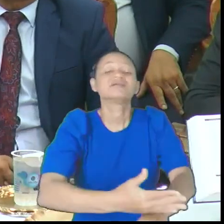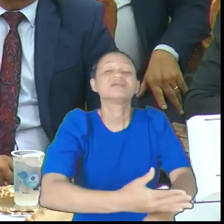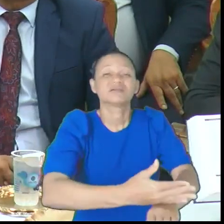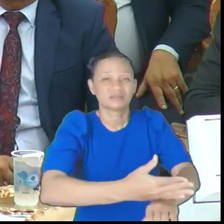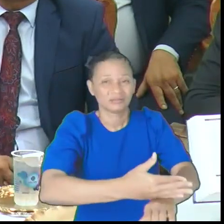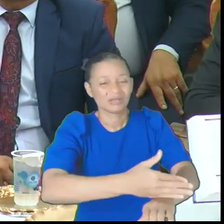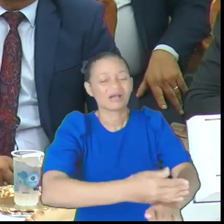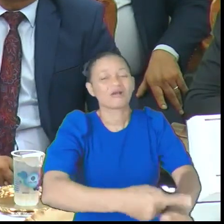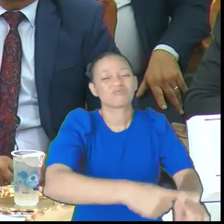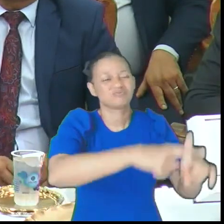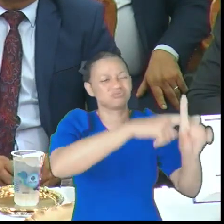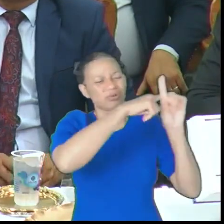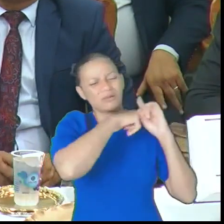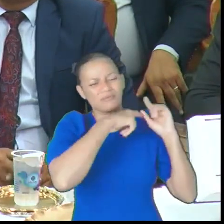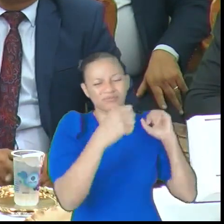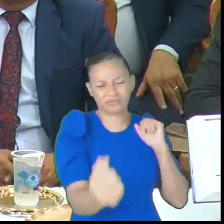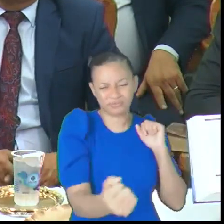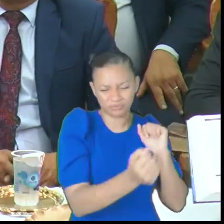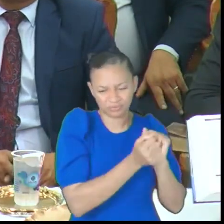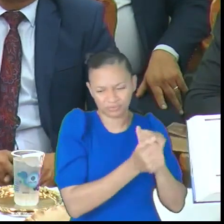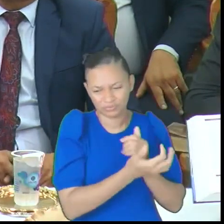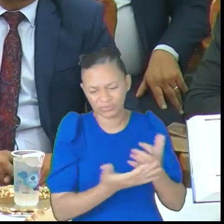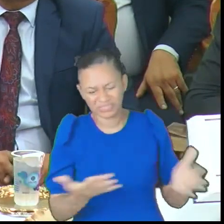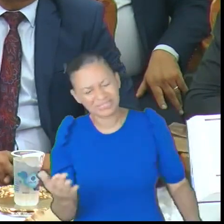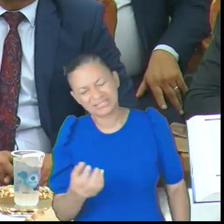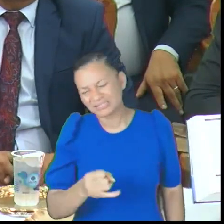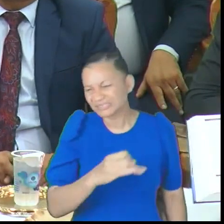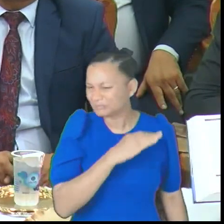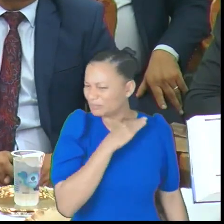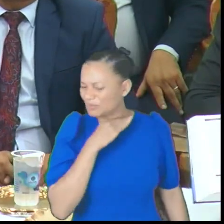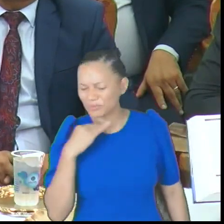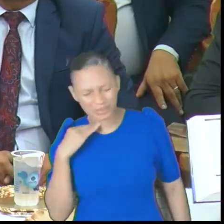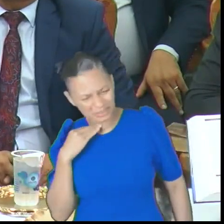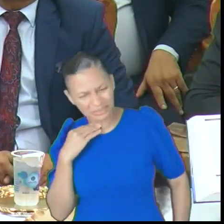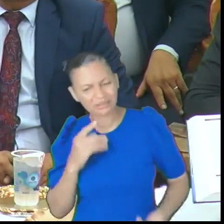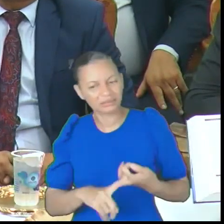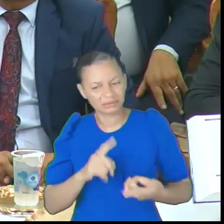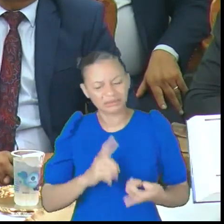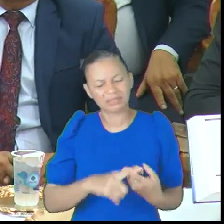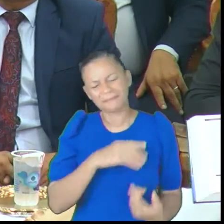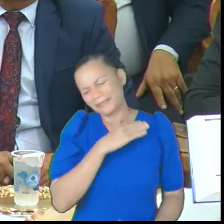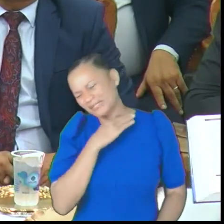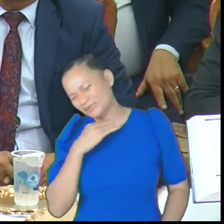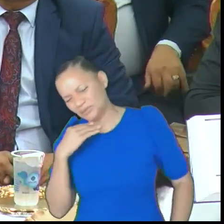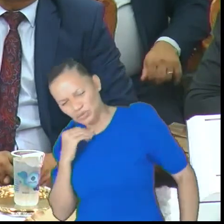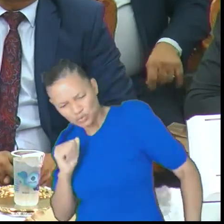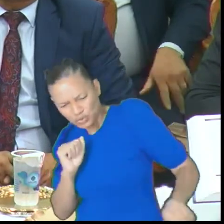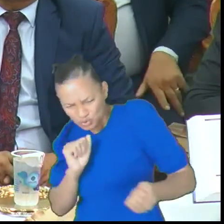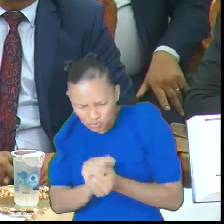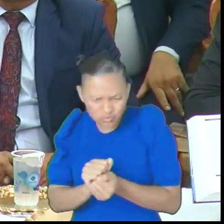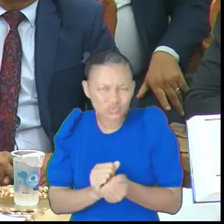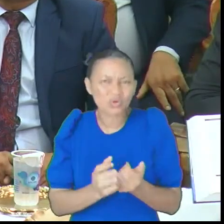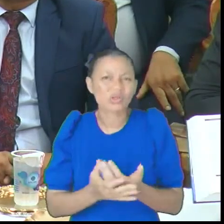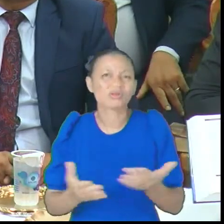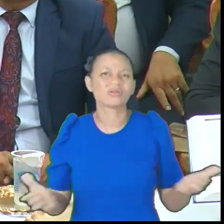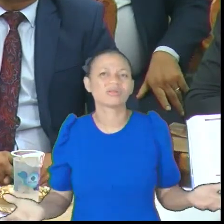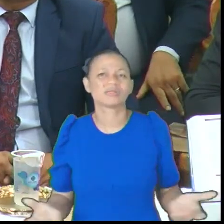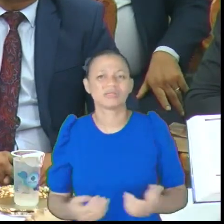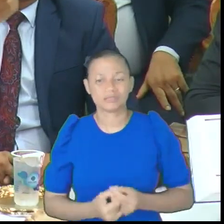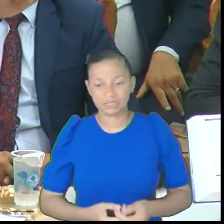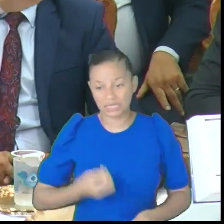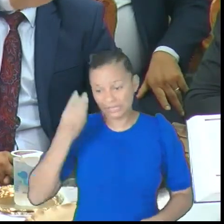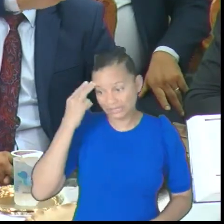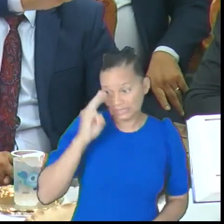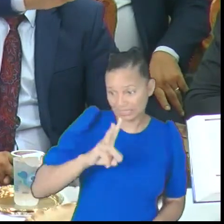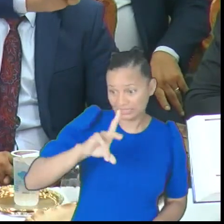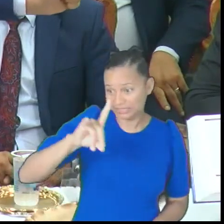subirão comigo. Se eu morrer, vocês também morrerão comigo. Agora, se ao terceiro